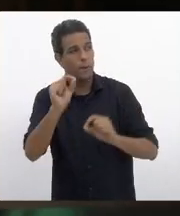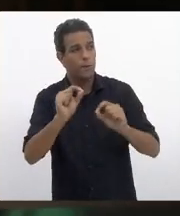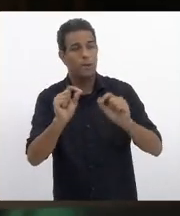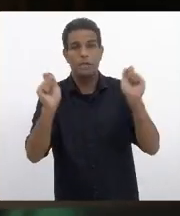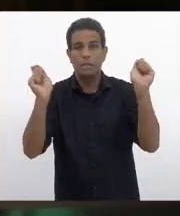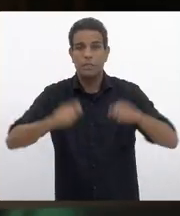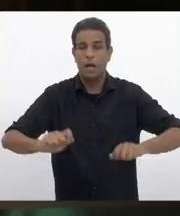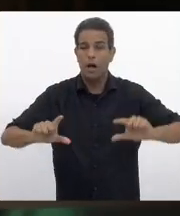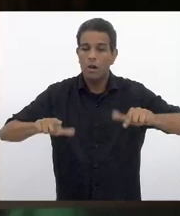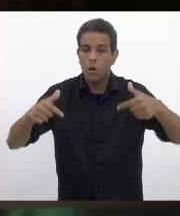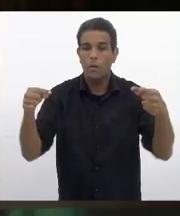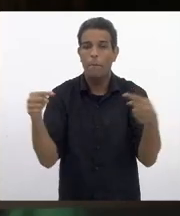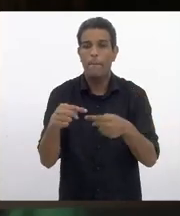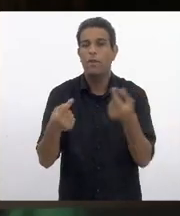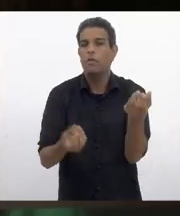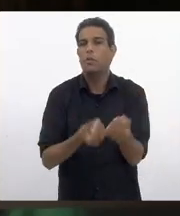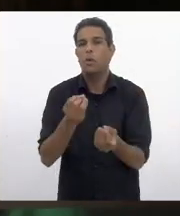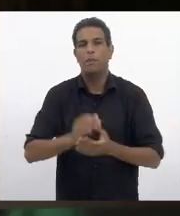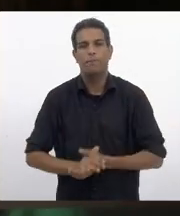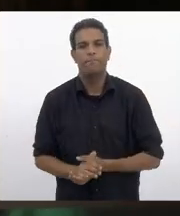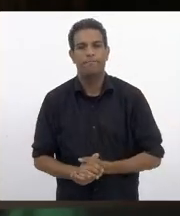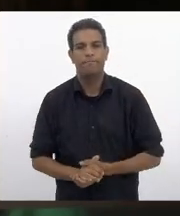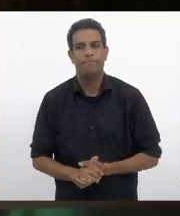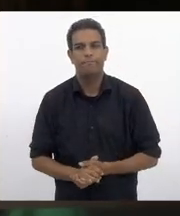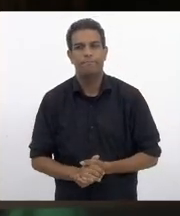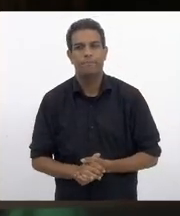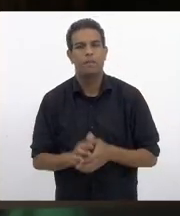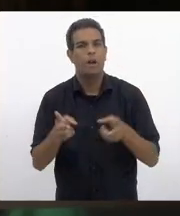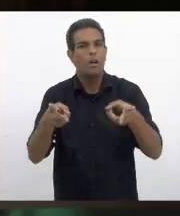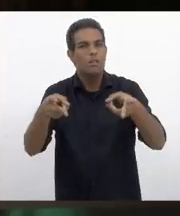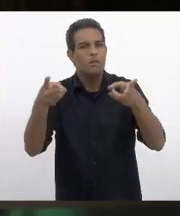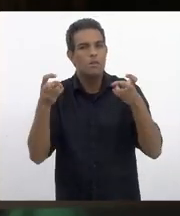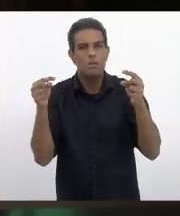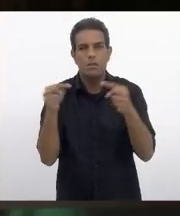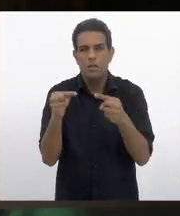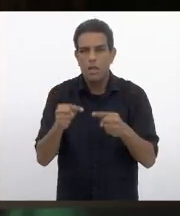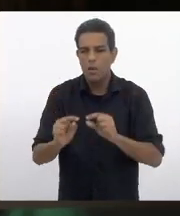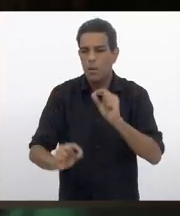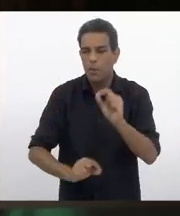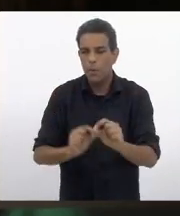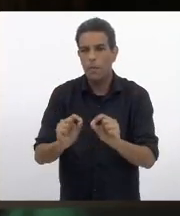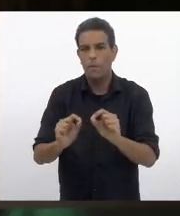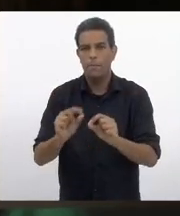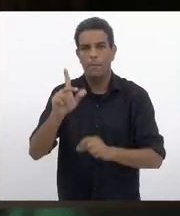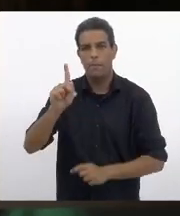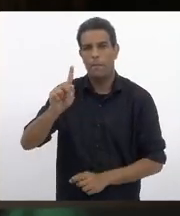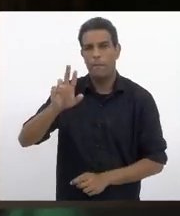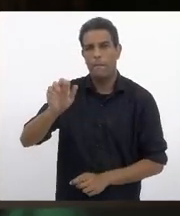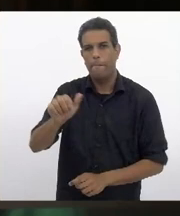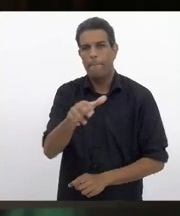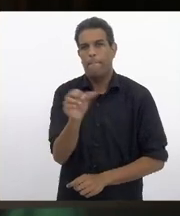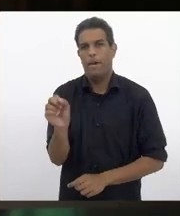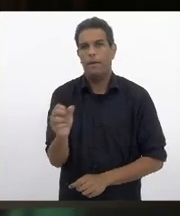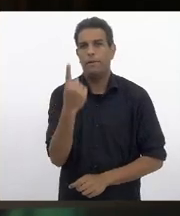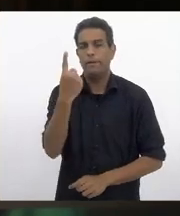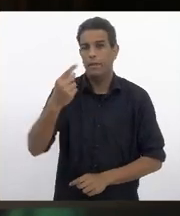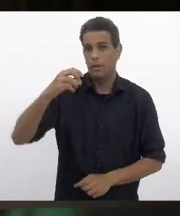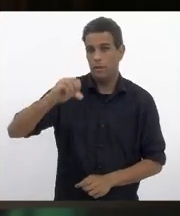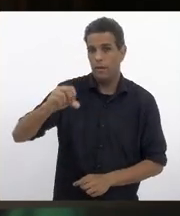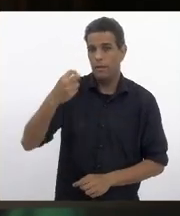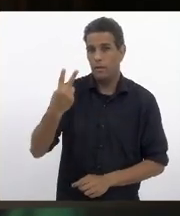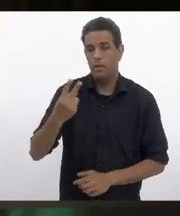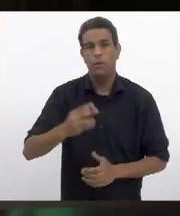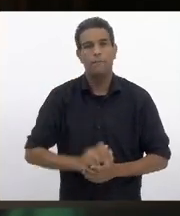pode progredir. E aí vou até me argumentar falando o seguinte, mas o praça também pode chegar a 192.